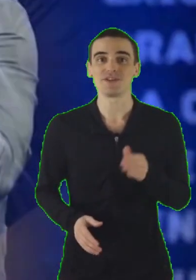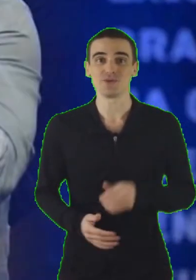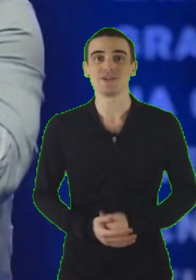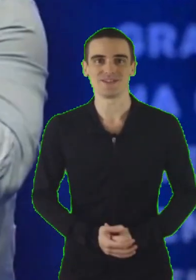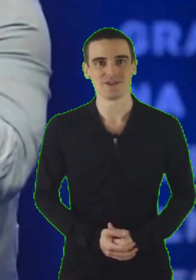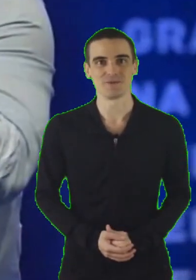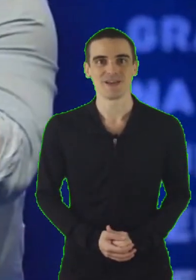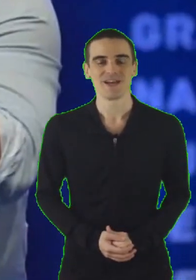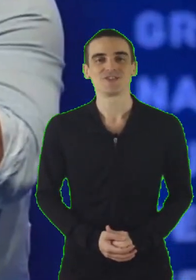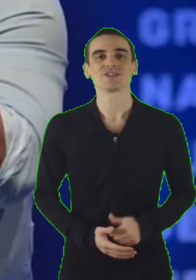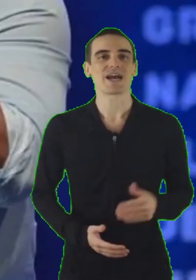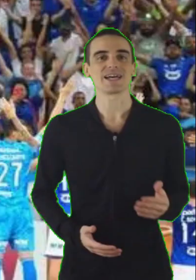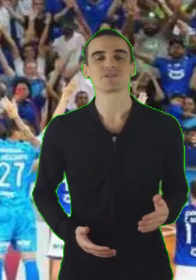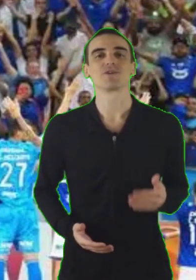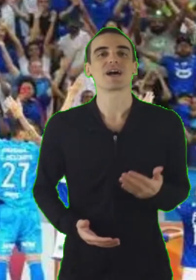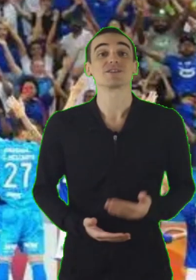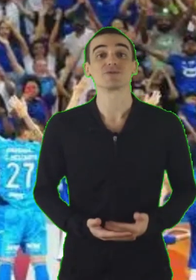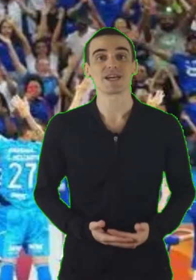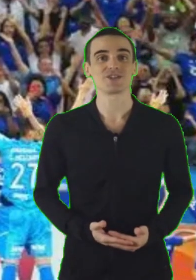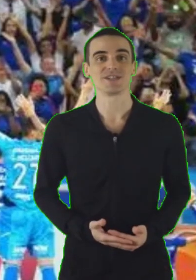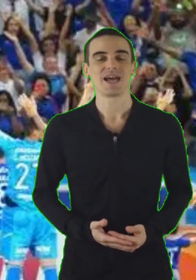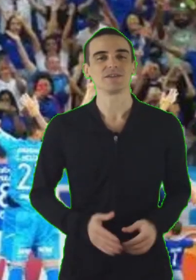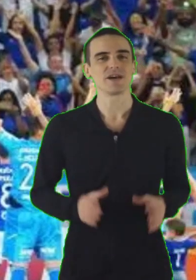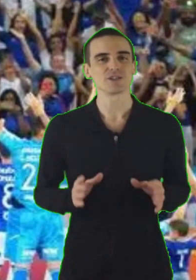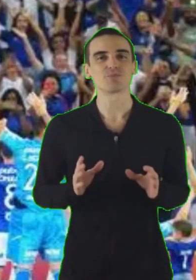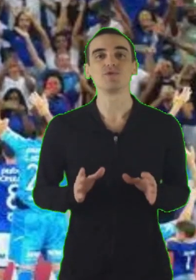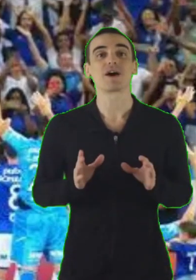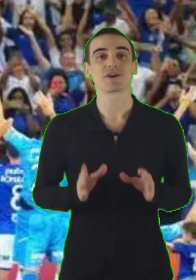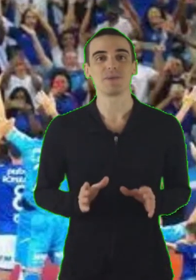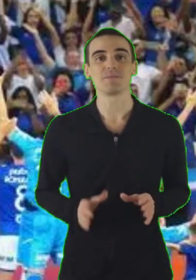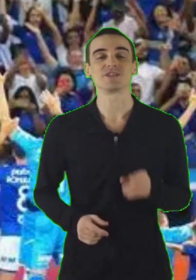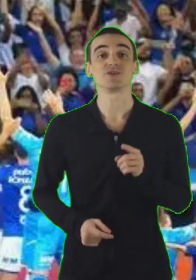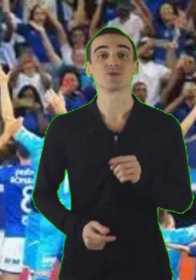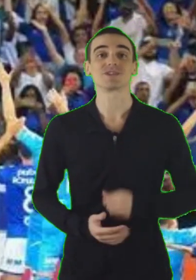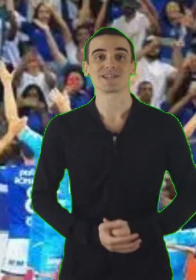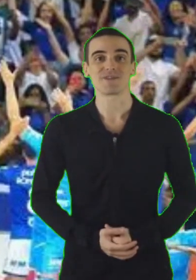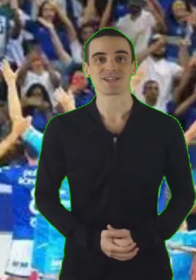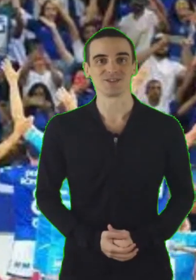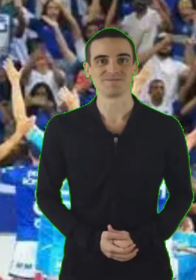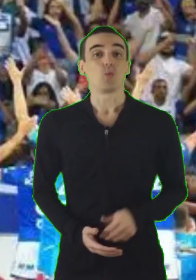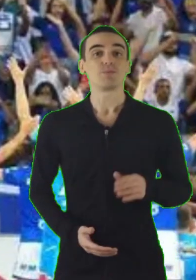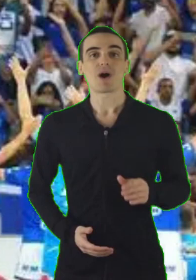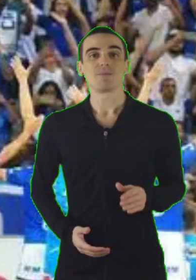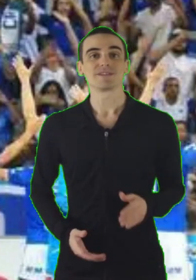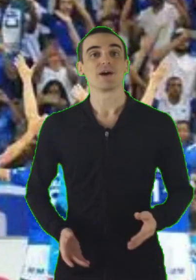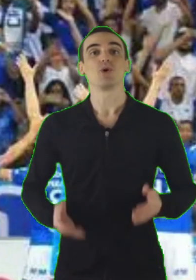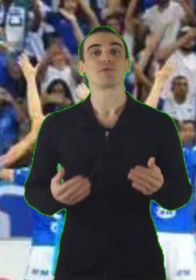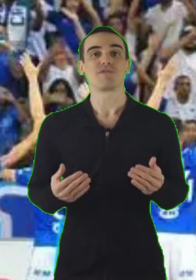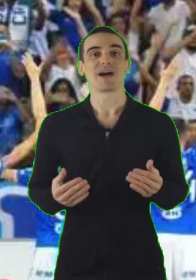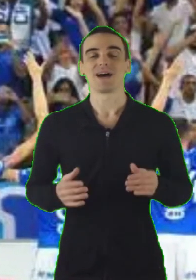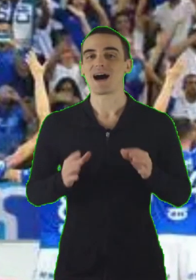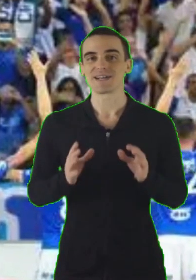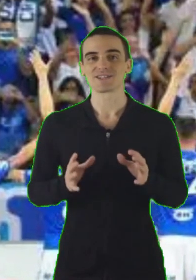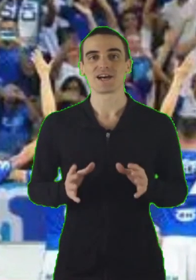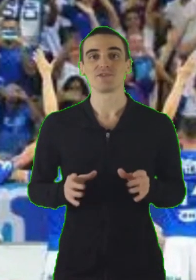nome conhecido do futebol brasileiro. Para não perder as últimas notícias do Cruzeiro em primeira mão, é muito importante que você deixe seu like nesse vídeo